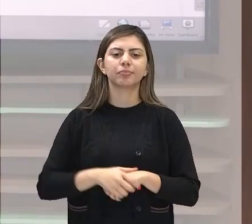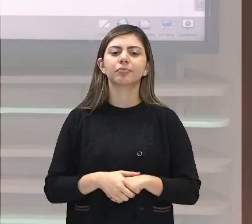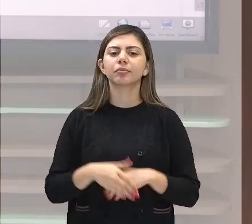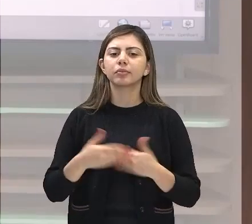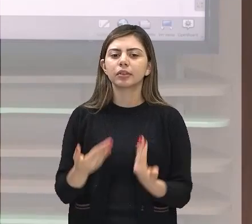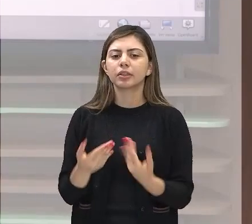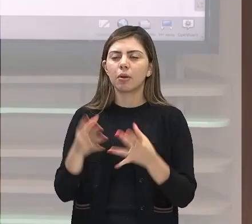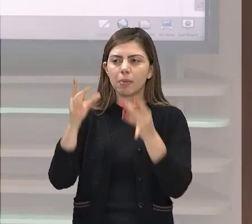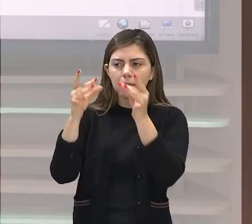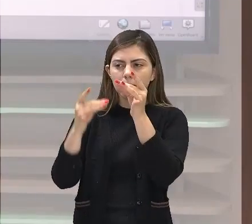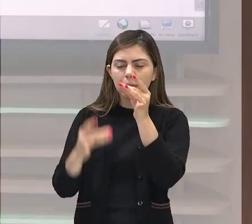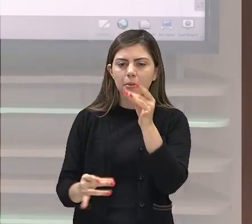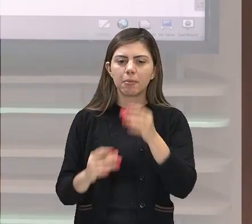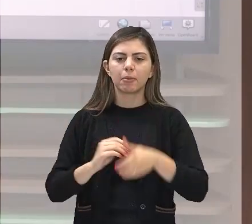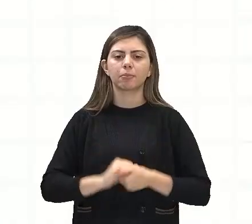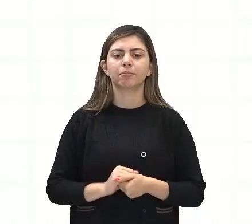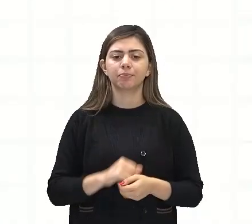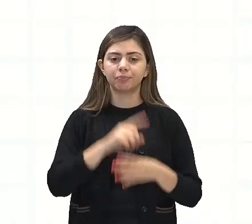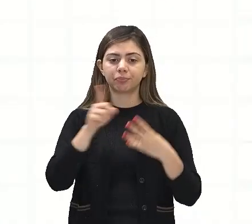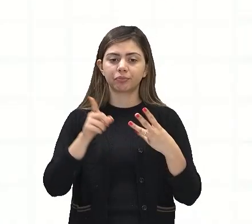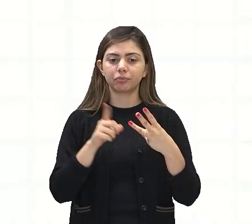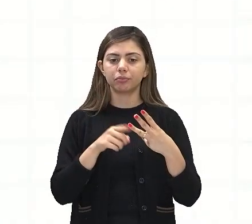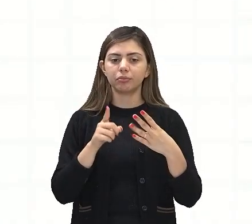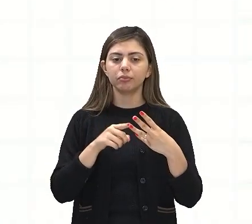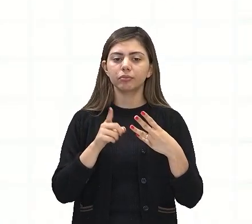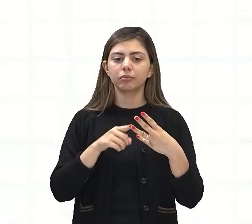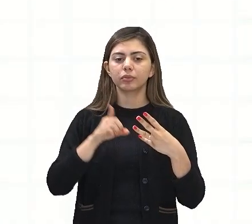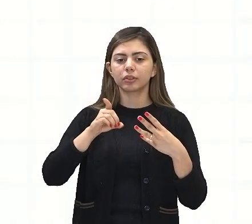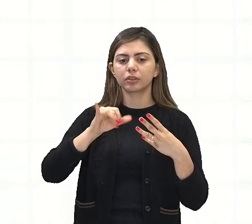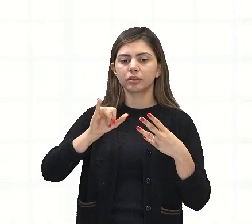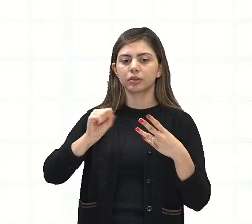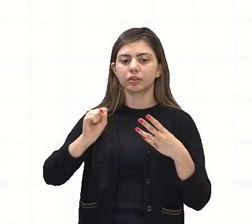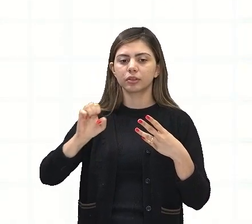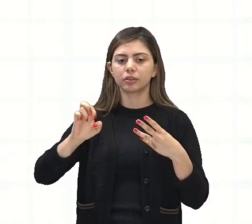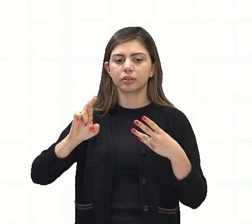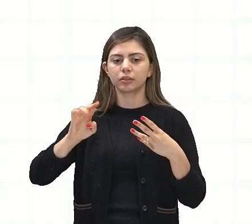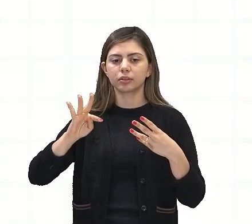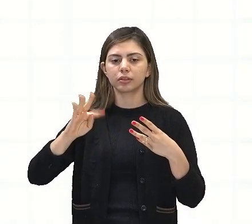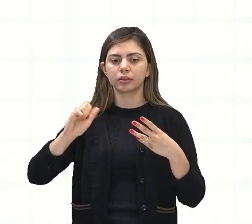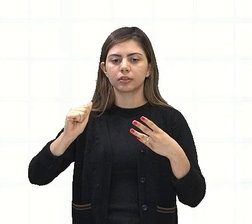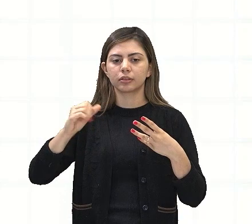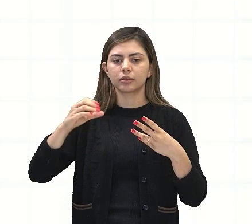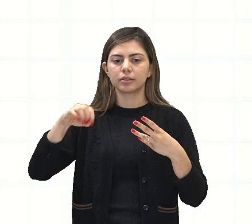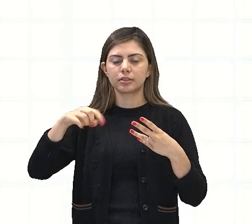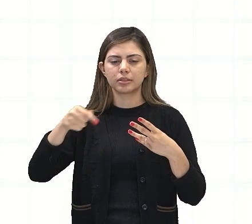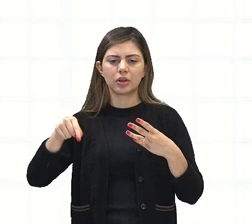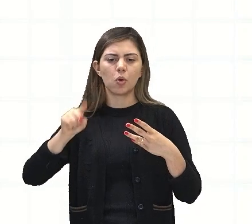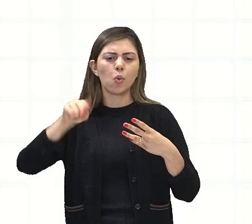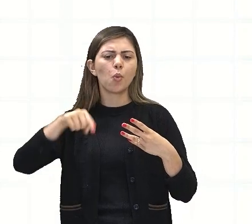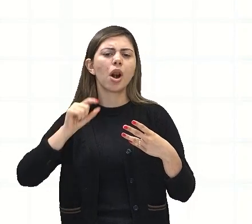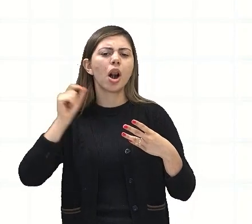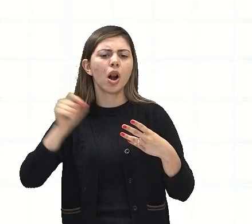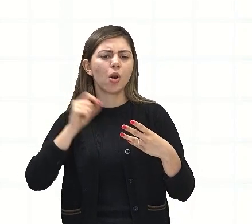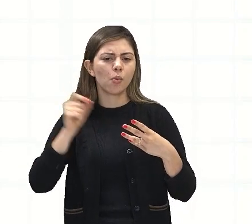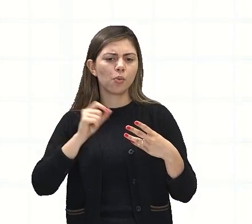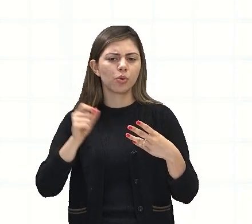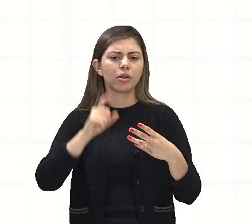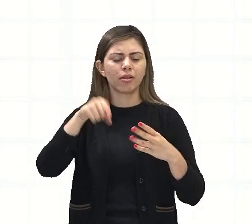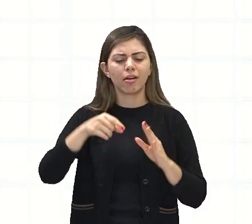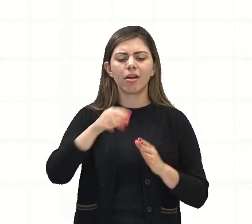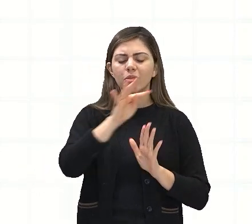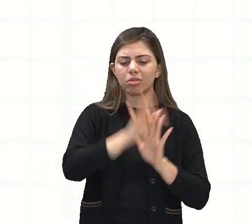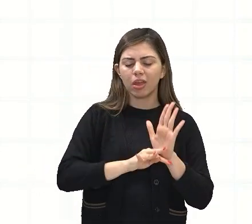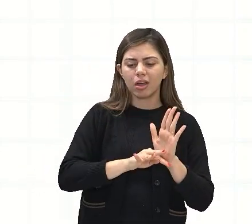com palavras. E a dissertação? A dissertação vai se constituir num